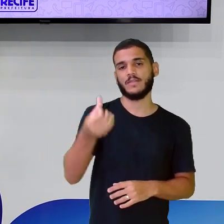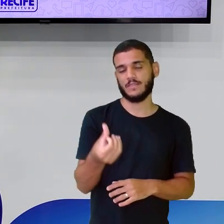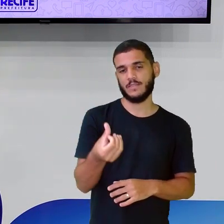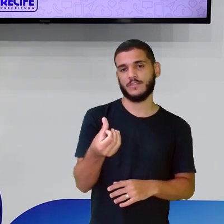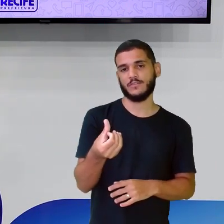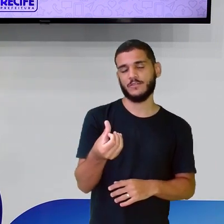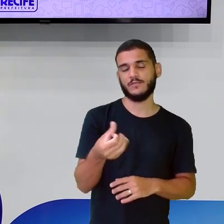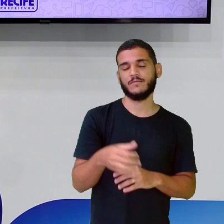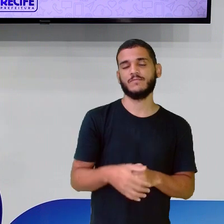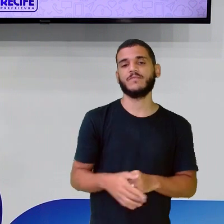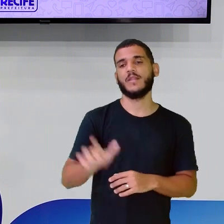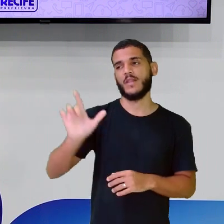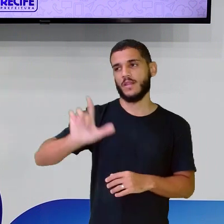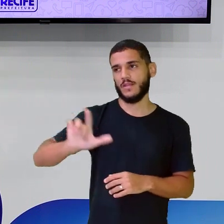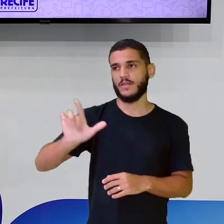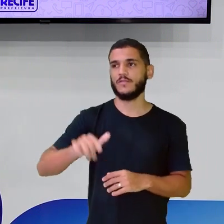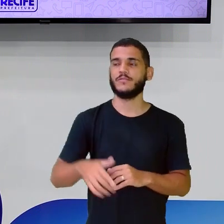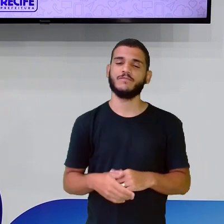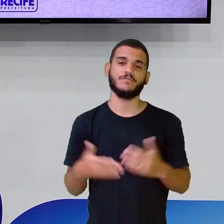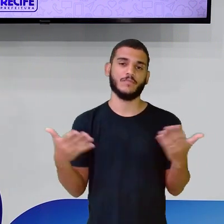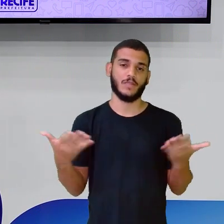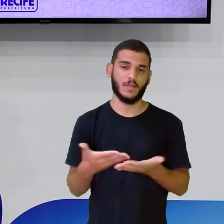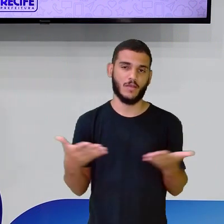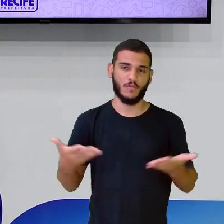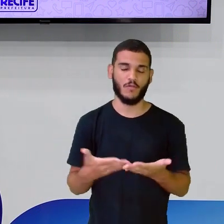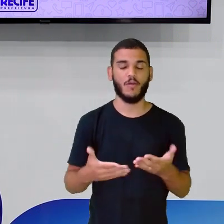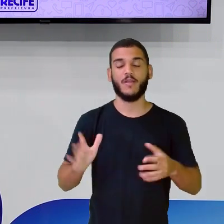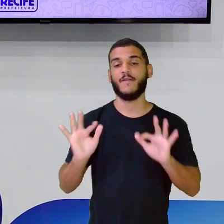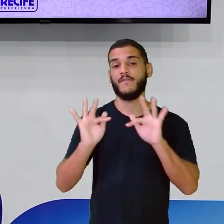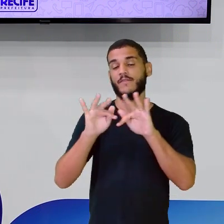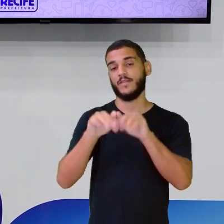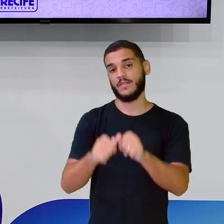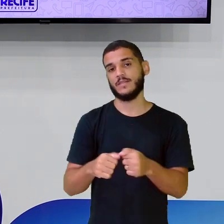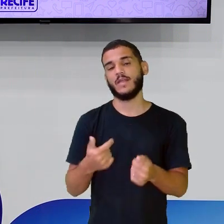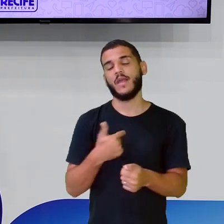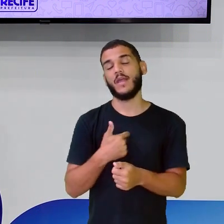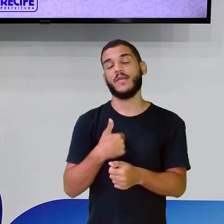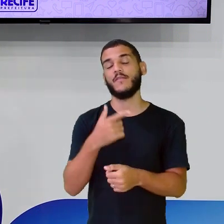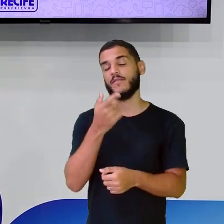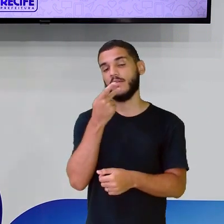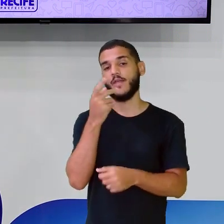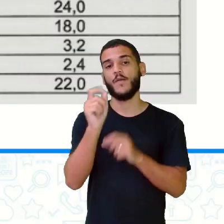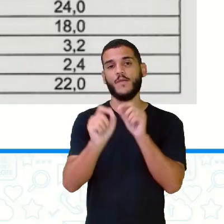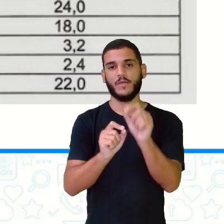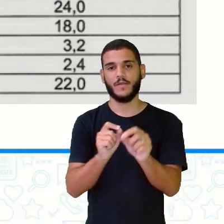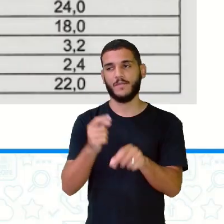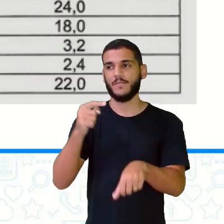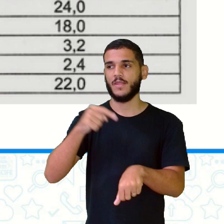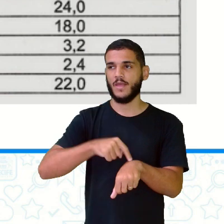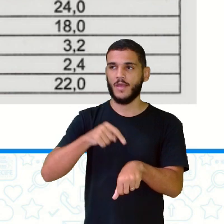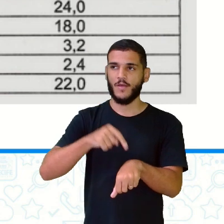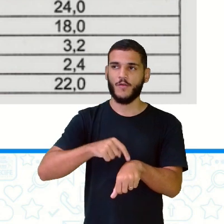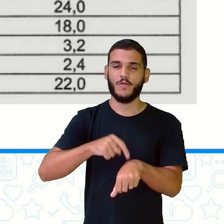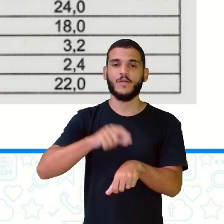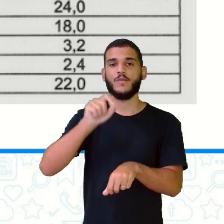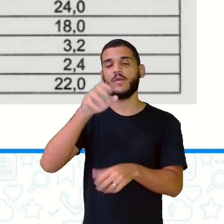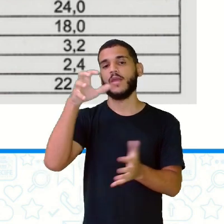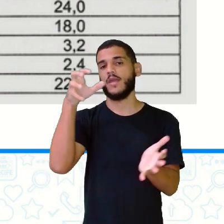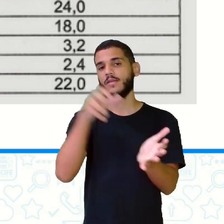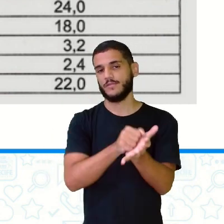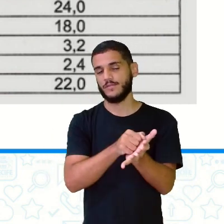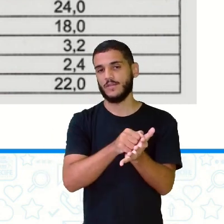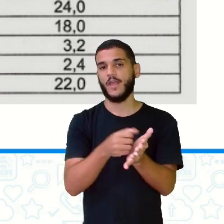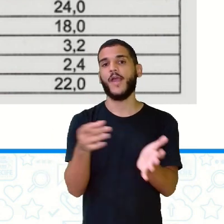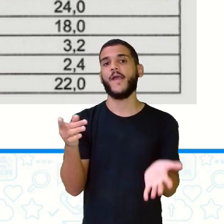69,6 litros. E agora, para finalizar, eu vou colocar a hora do registro. É